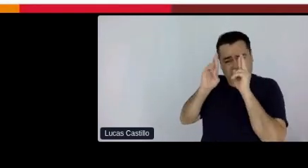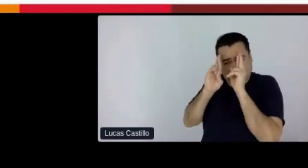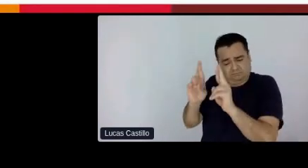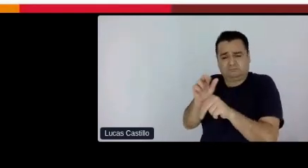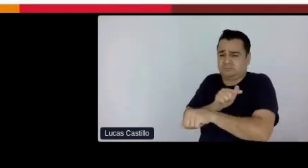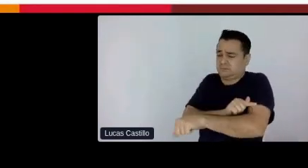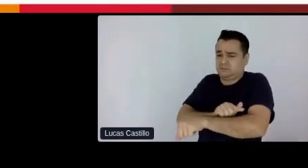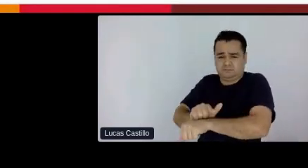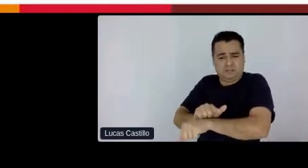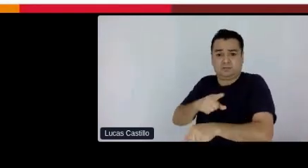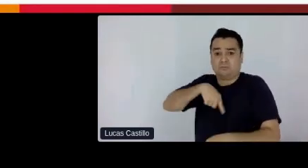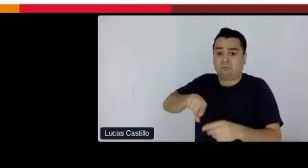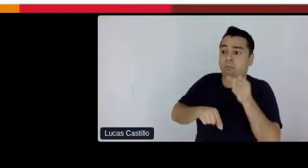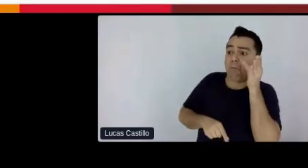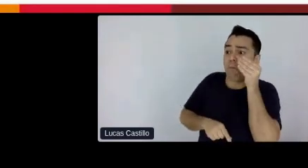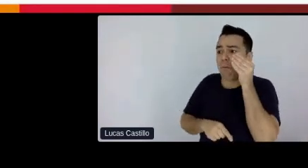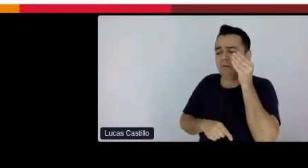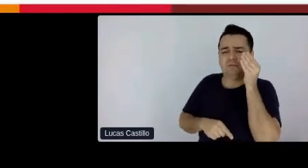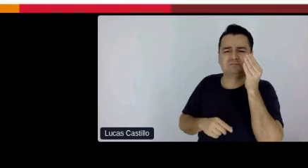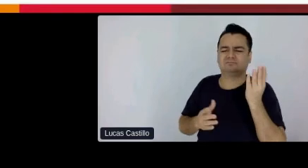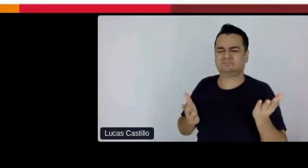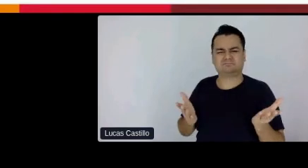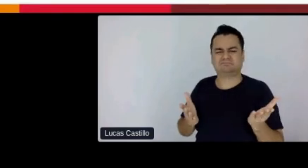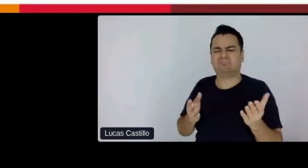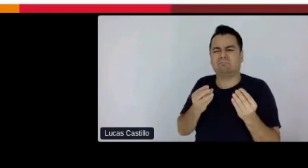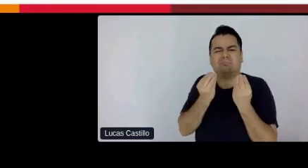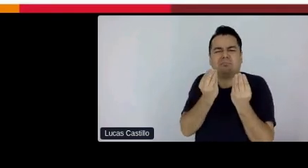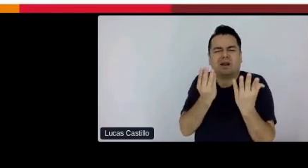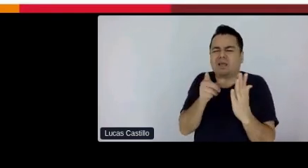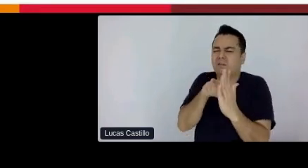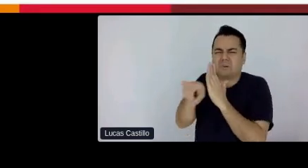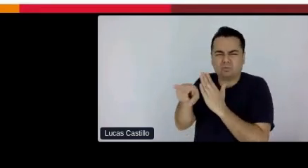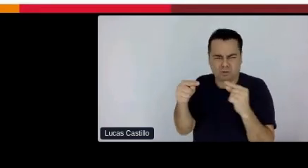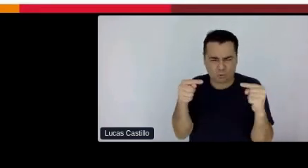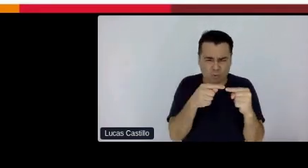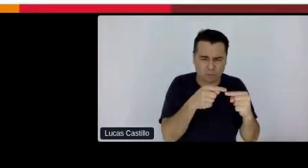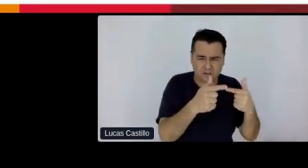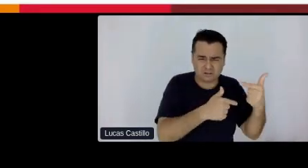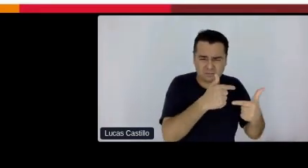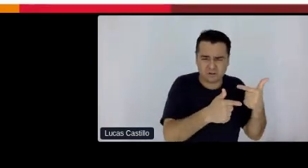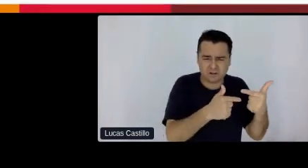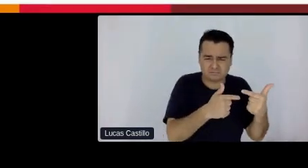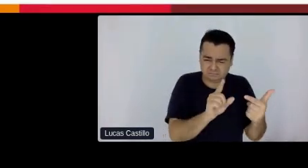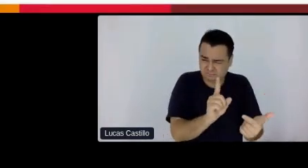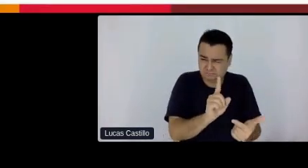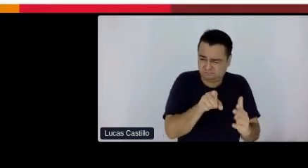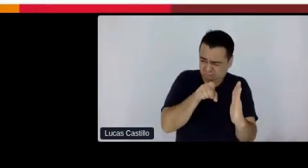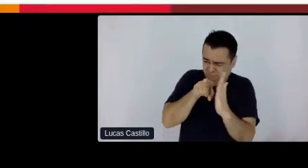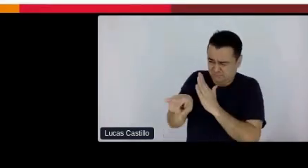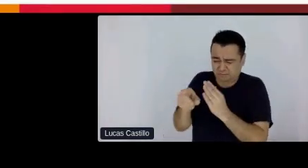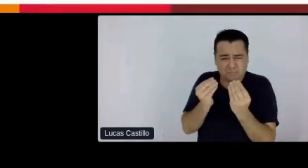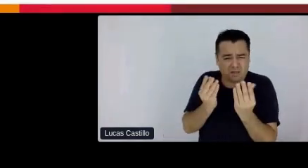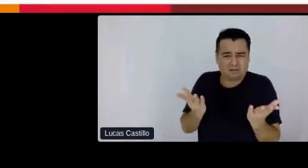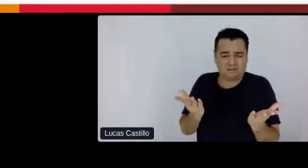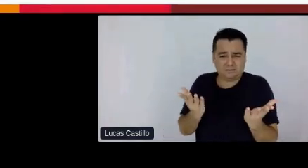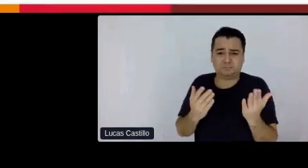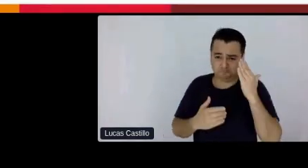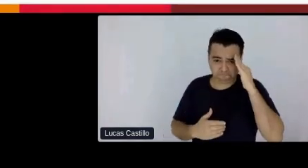tem nada a ver com isso e o que isso pode impactar na questão do trabalho, certo? Vamos passar aqui para